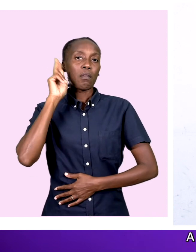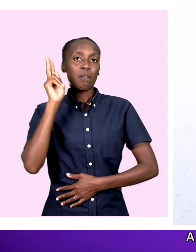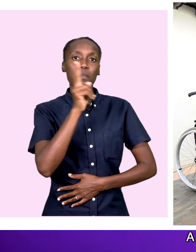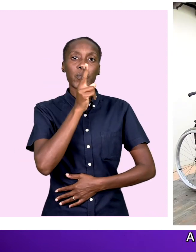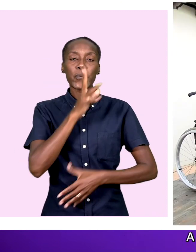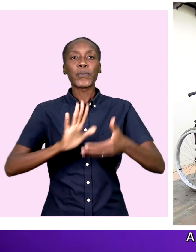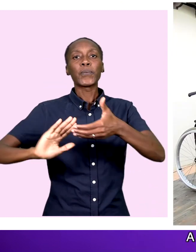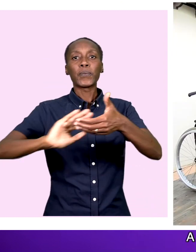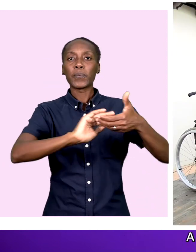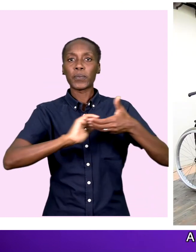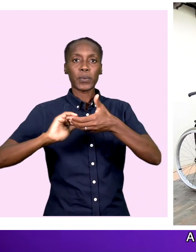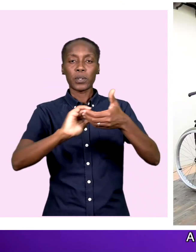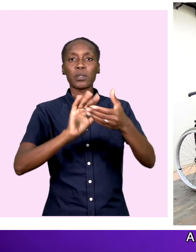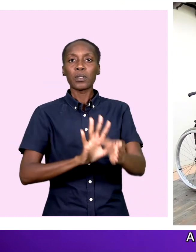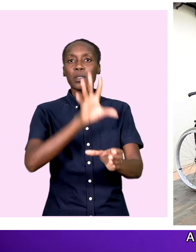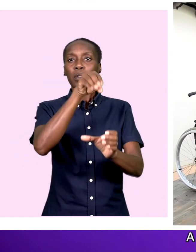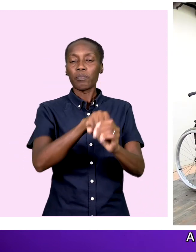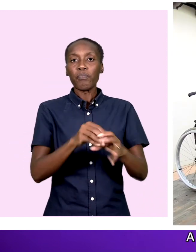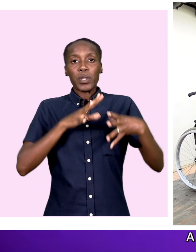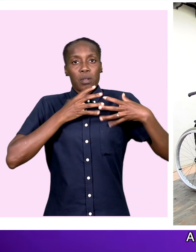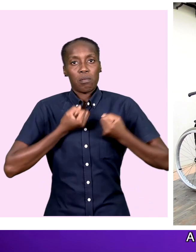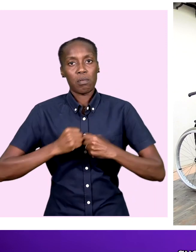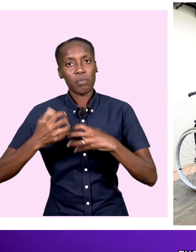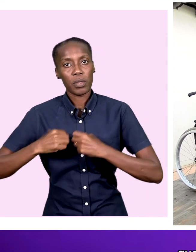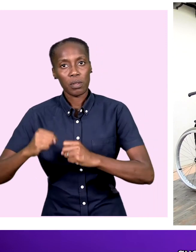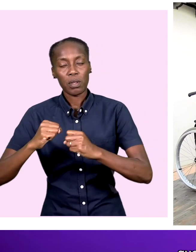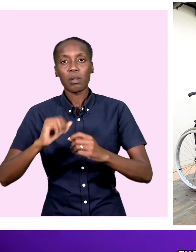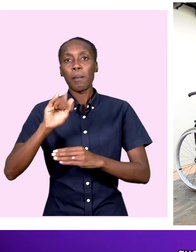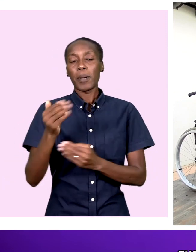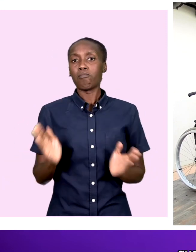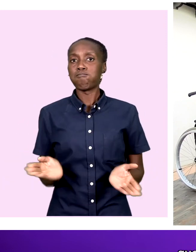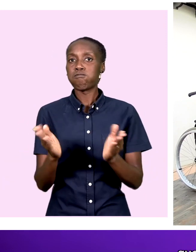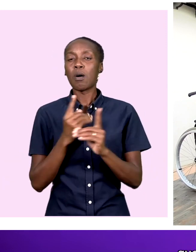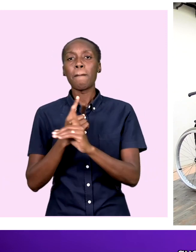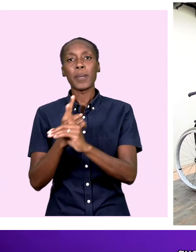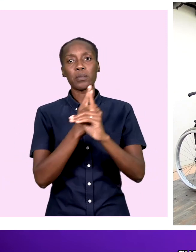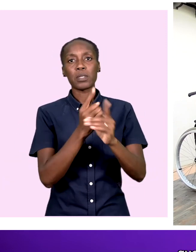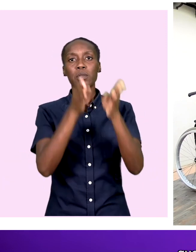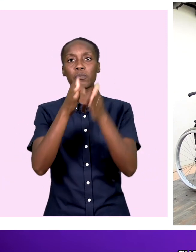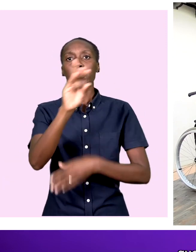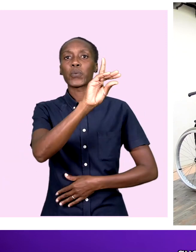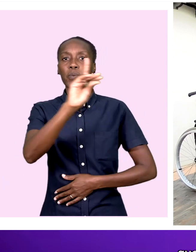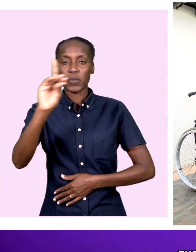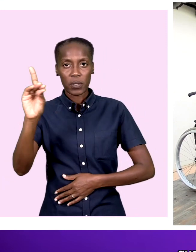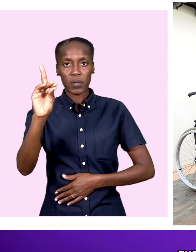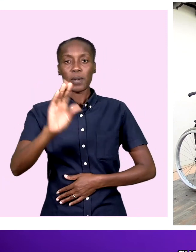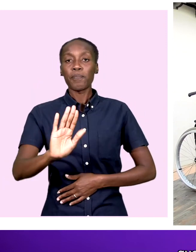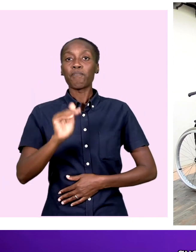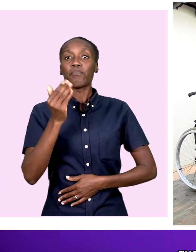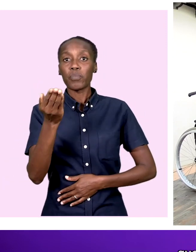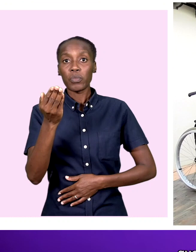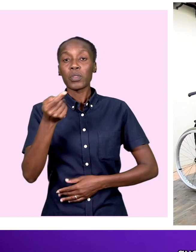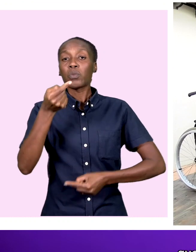Surdo e seus parceiros estão envolvidos em atividades que visam incentivar a participação de pessoas com